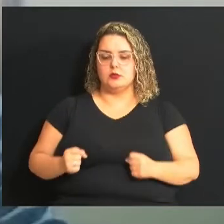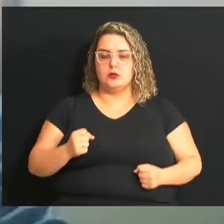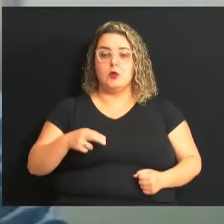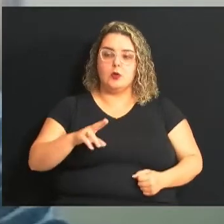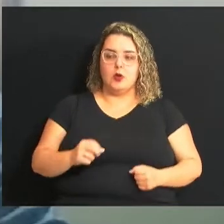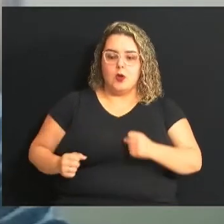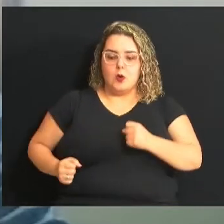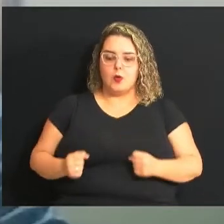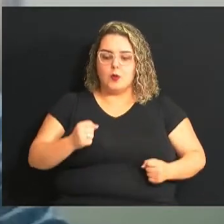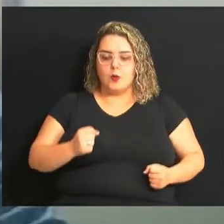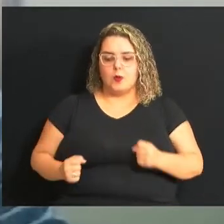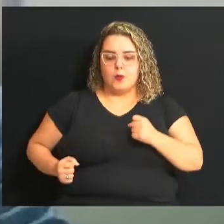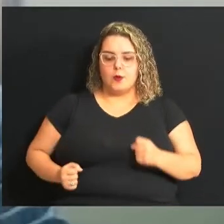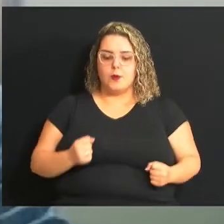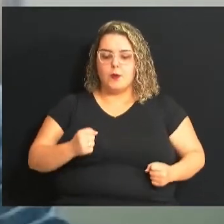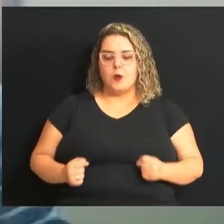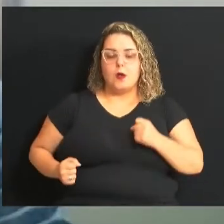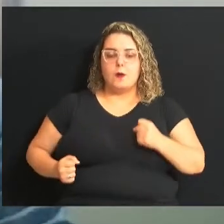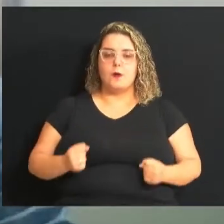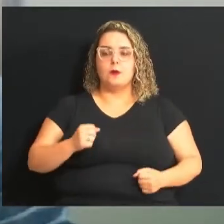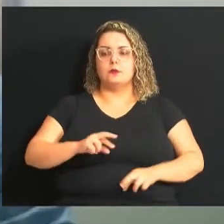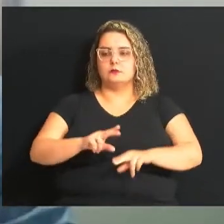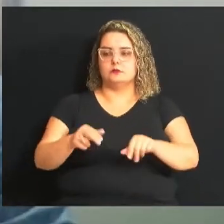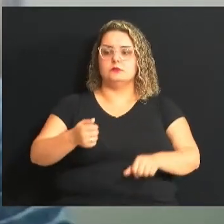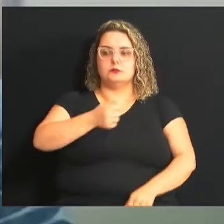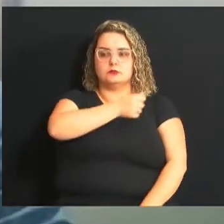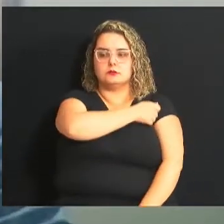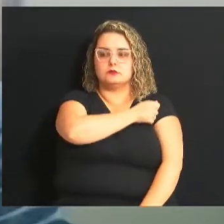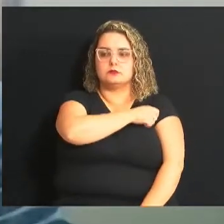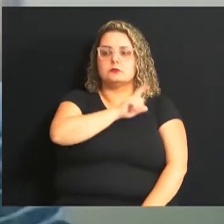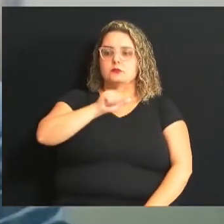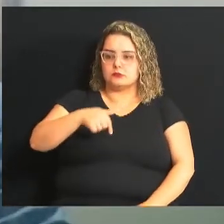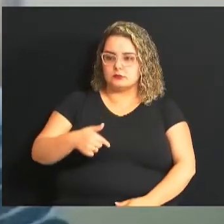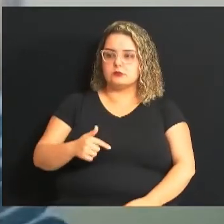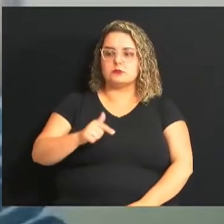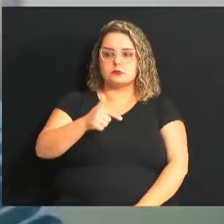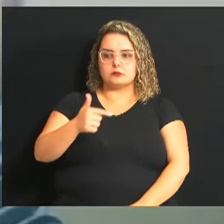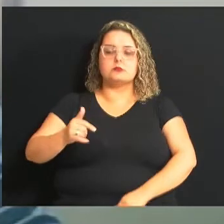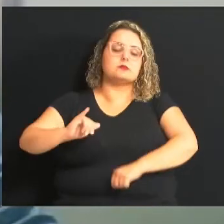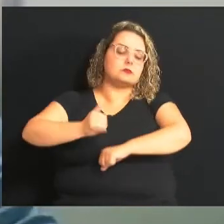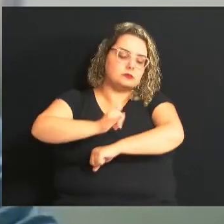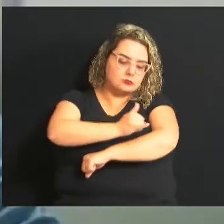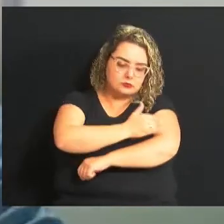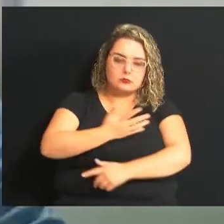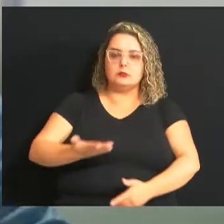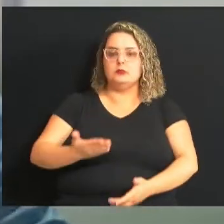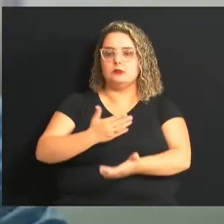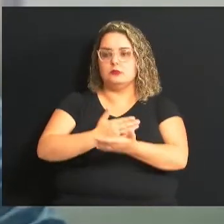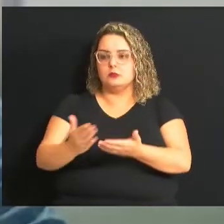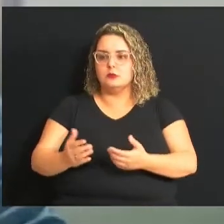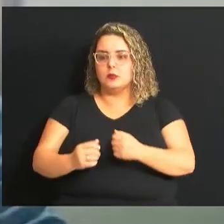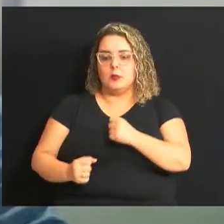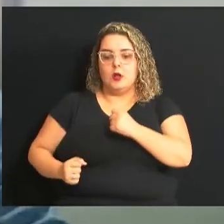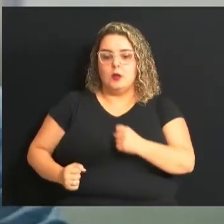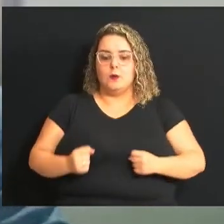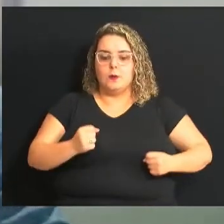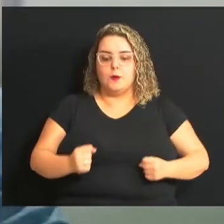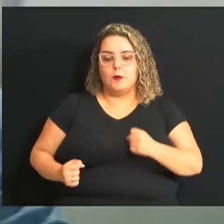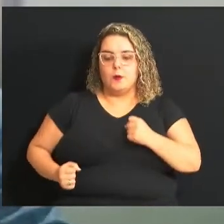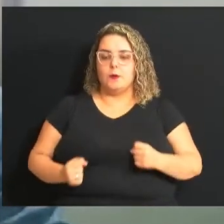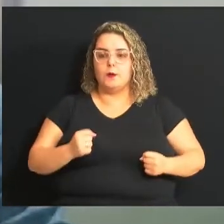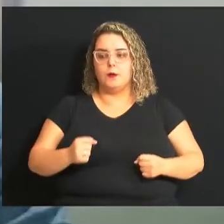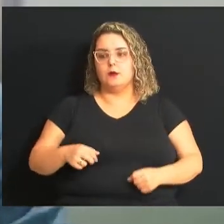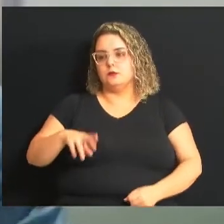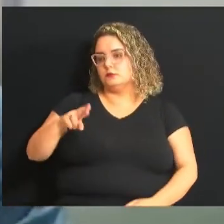já presenciei, já tive diversos alunos que tinham excesso de peso, começavam pela prática da corrida, e por algum